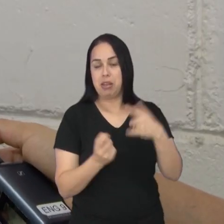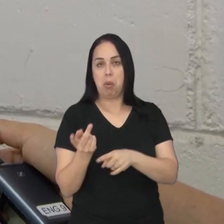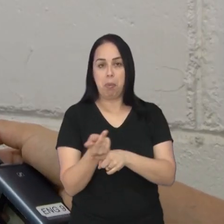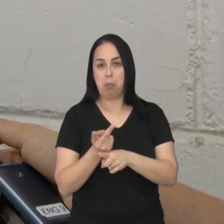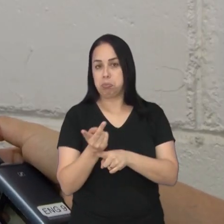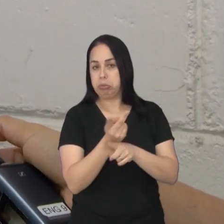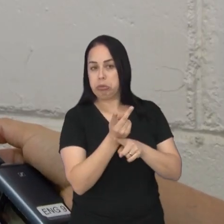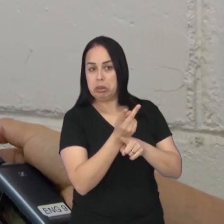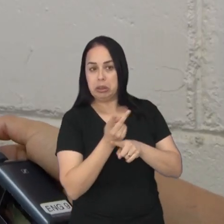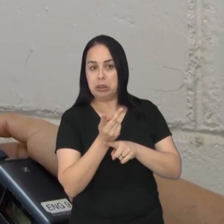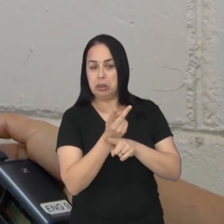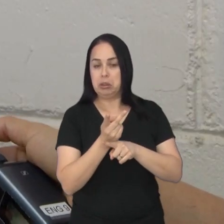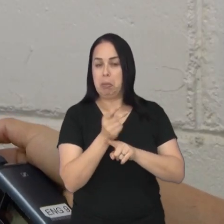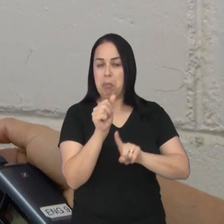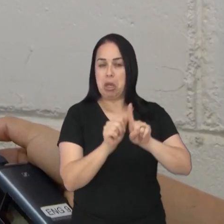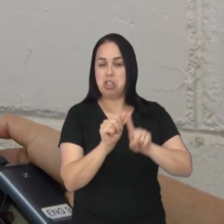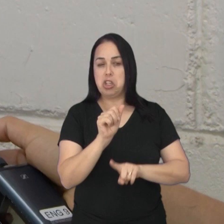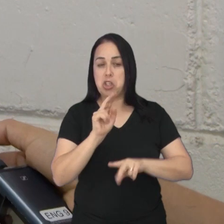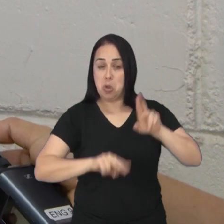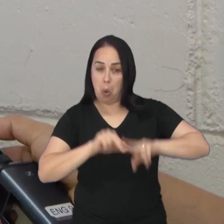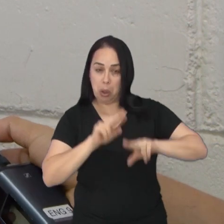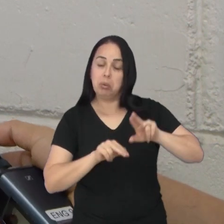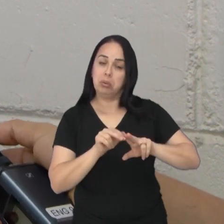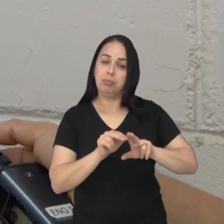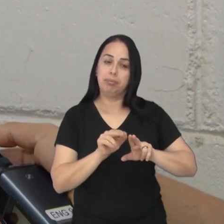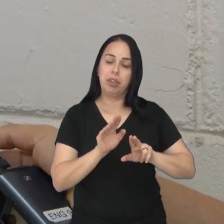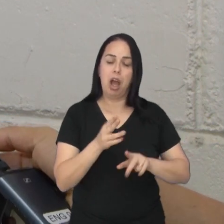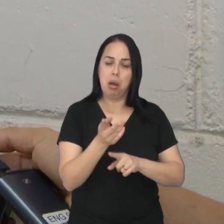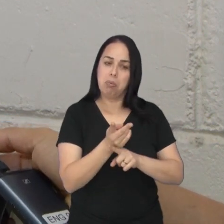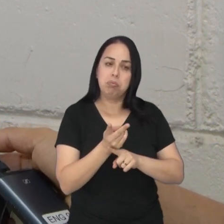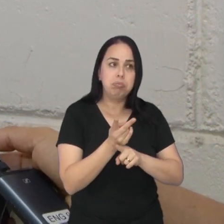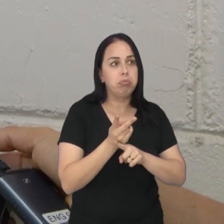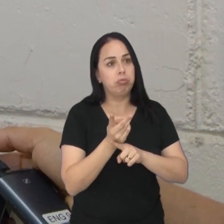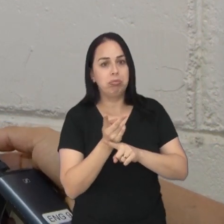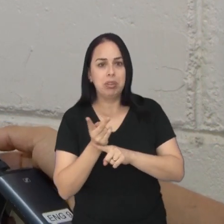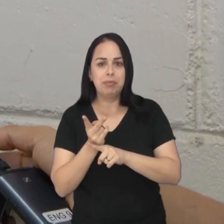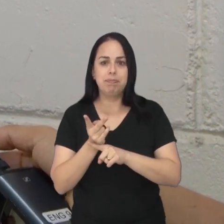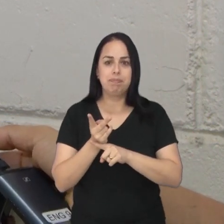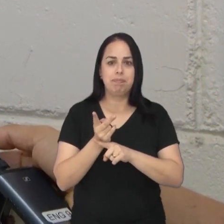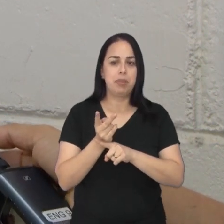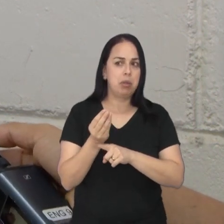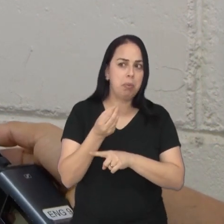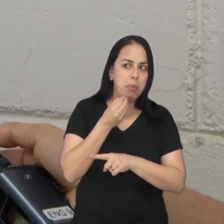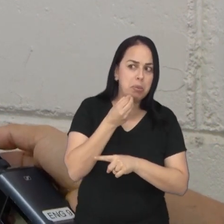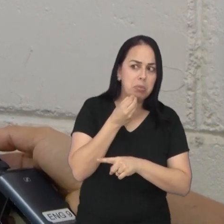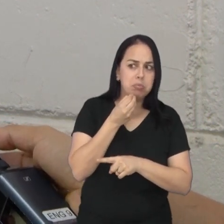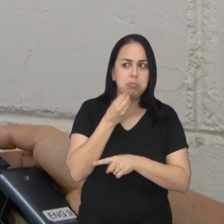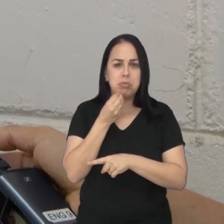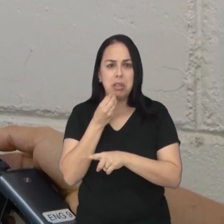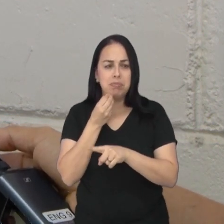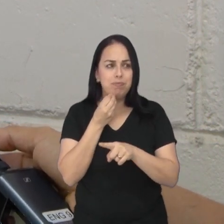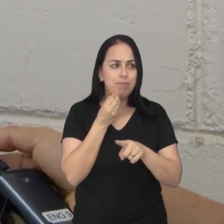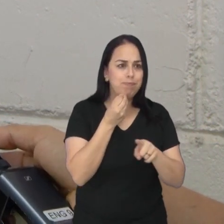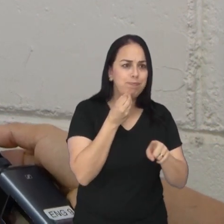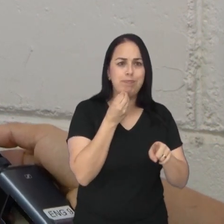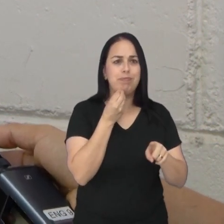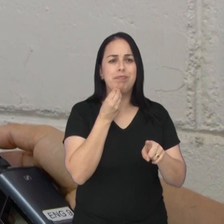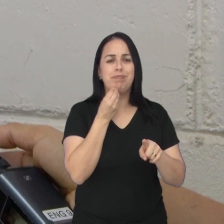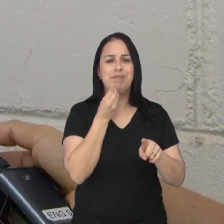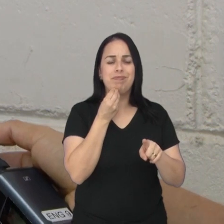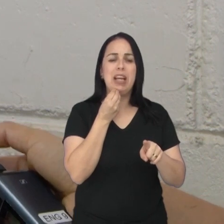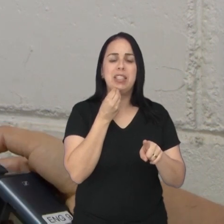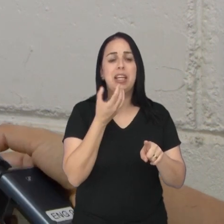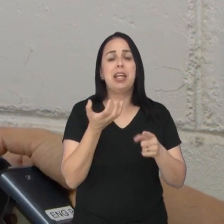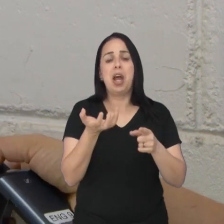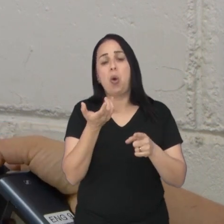comecei a procurar emprego no mês de junho, né? E assim, surgiram várias oportunidades, mas não era aquilo